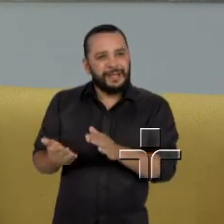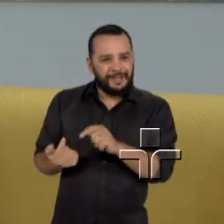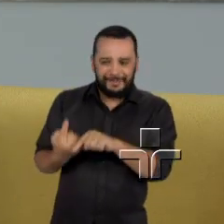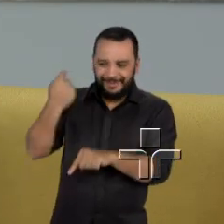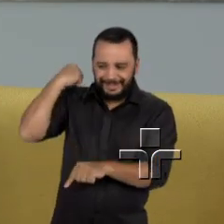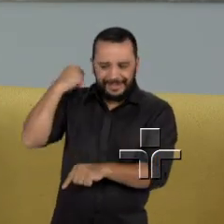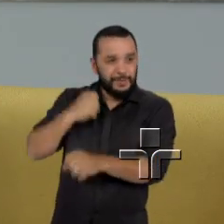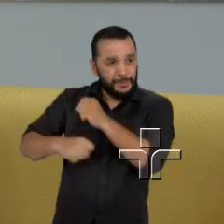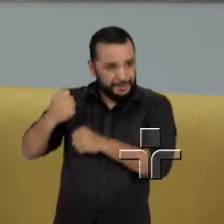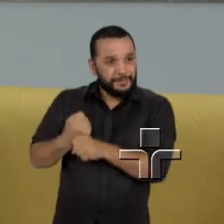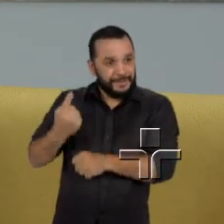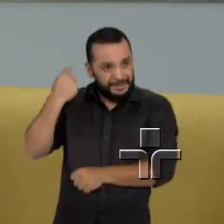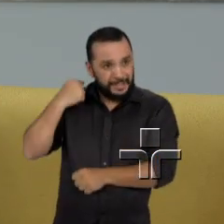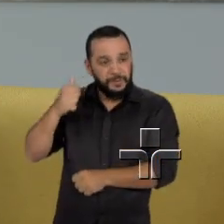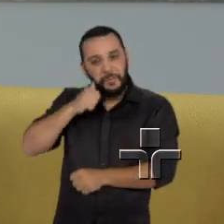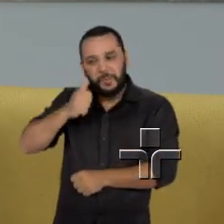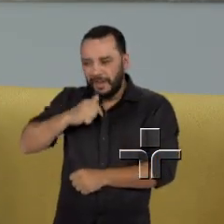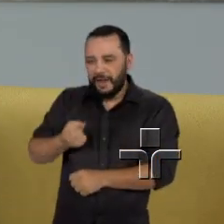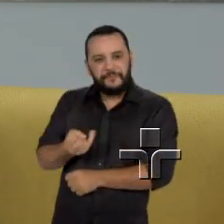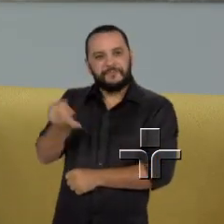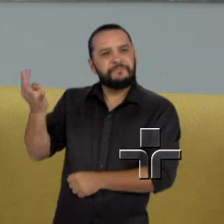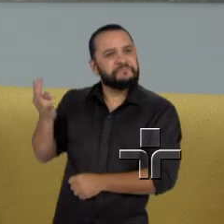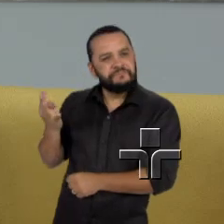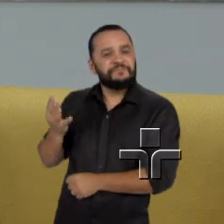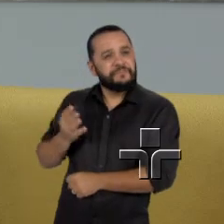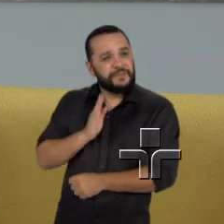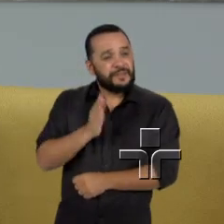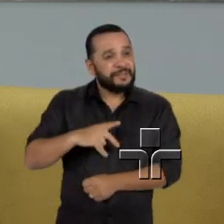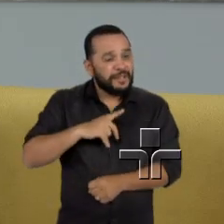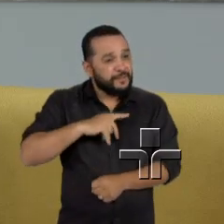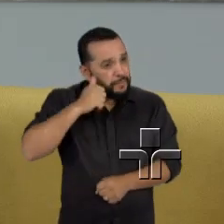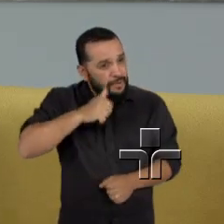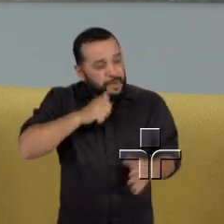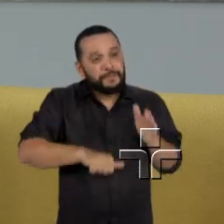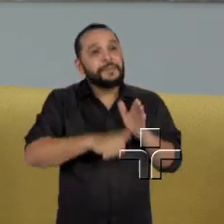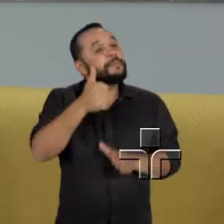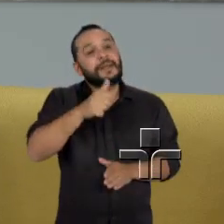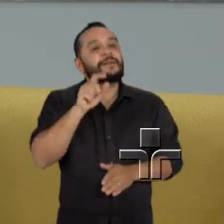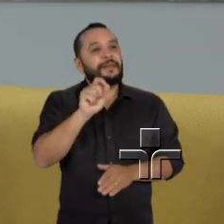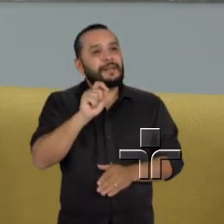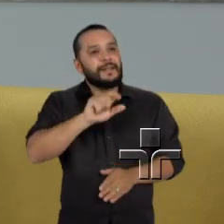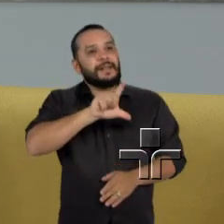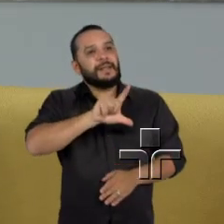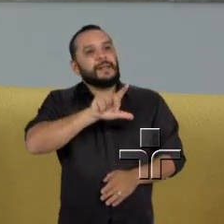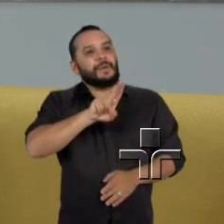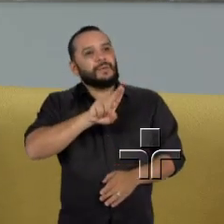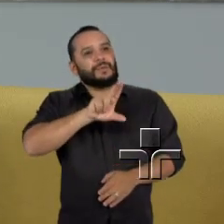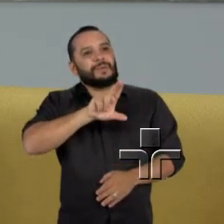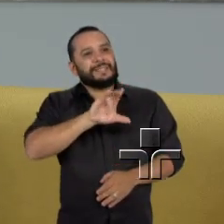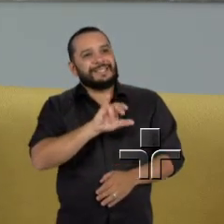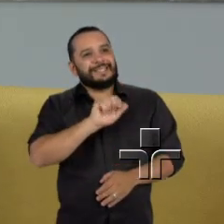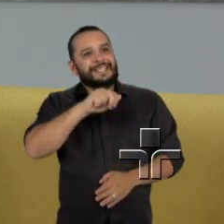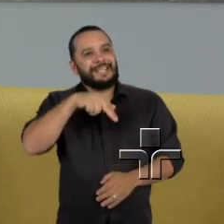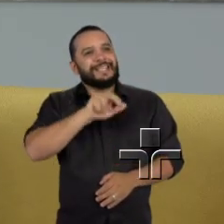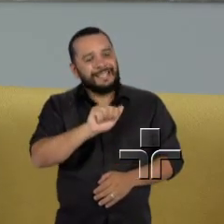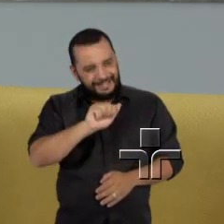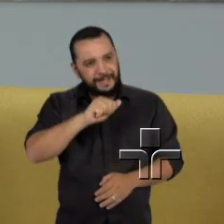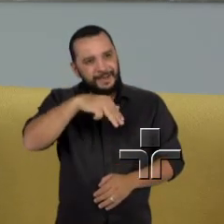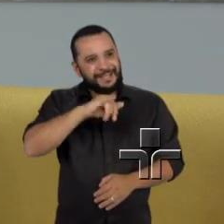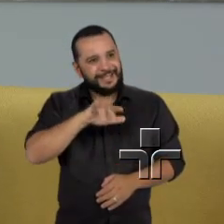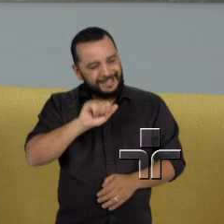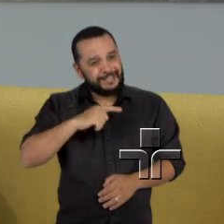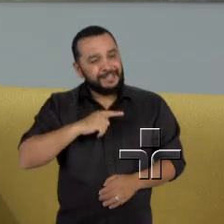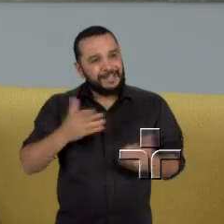no ano passado. E nós tivemos a nossa primeira mulher na TV aberta, que foi a Luciana Mariano, que hoje está nos canais da ESPN,